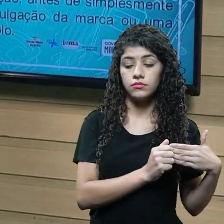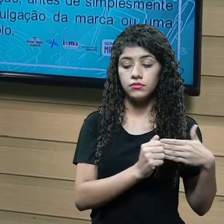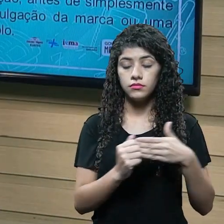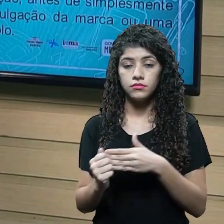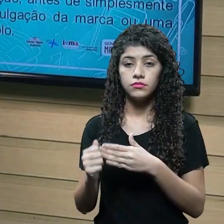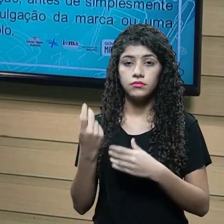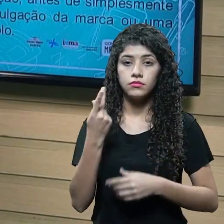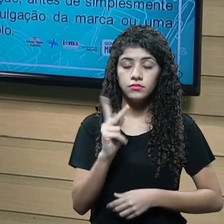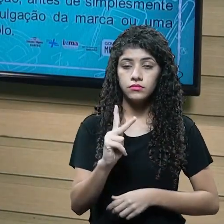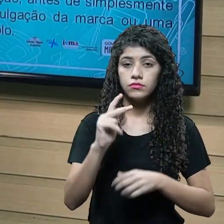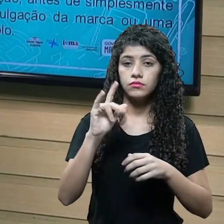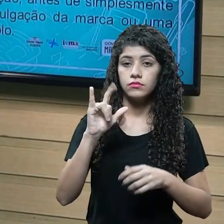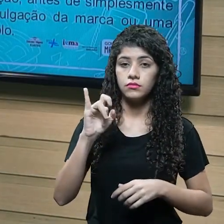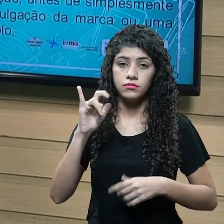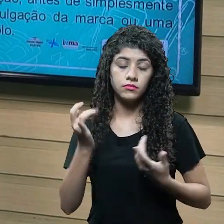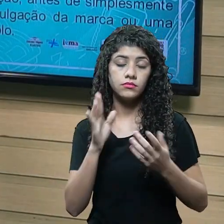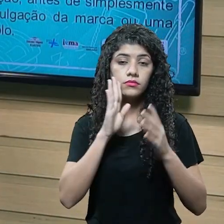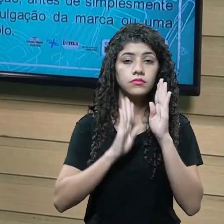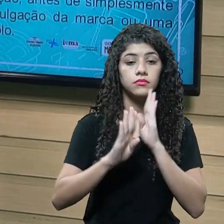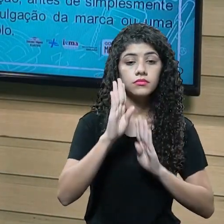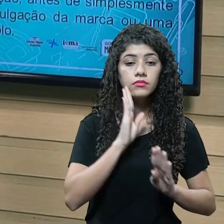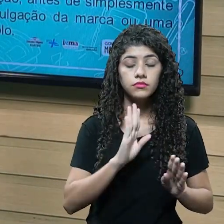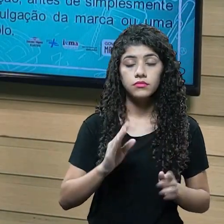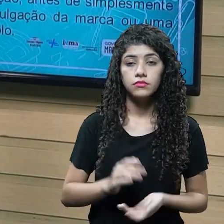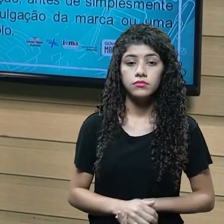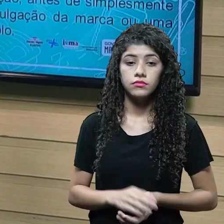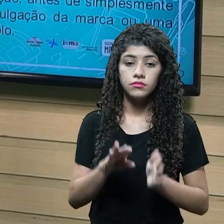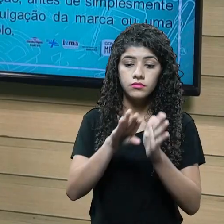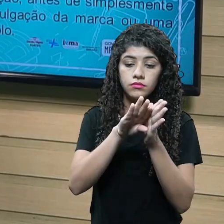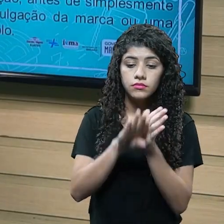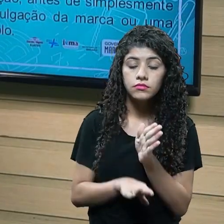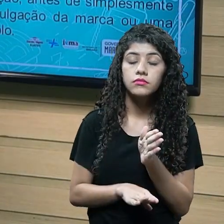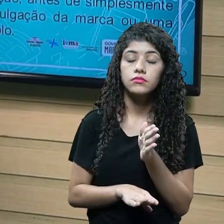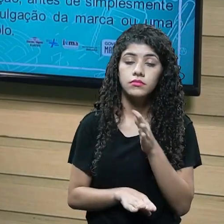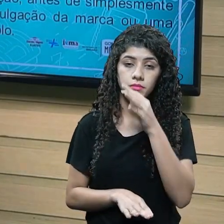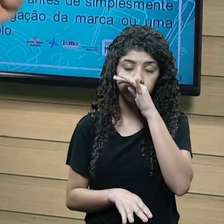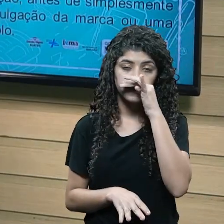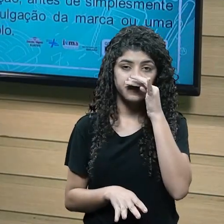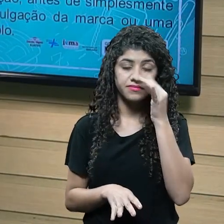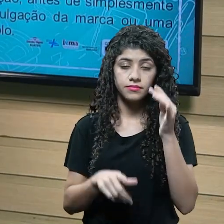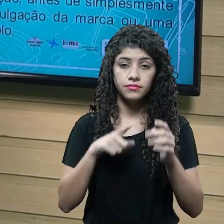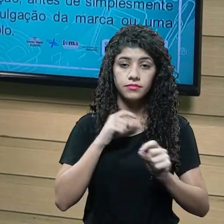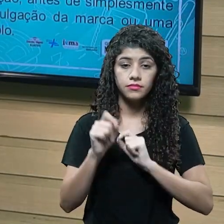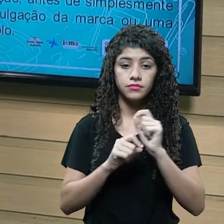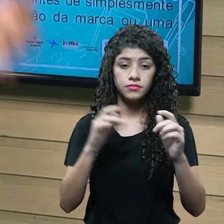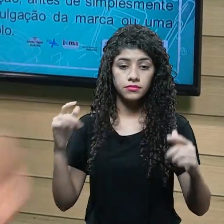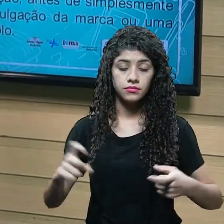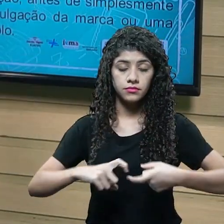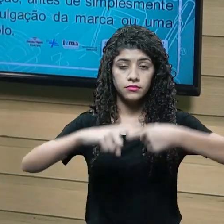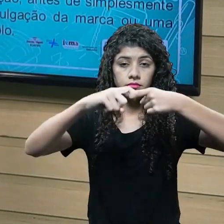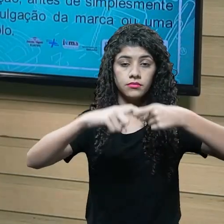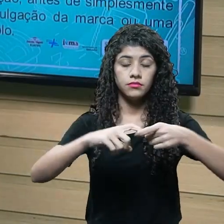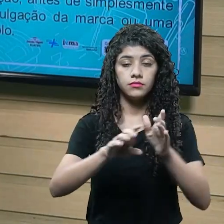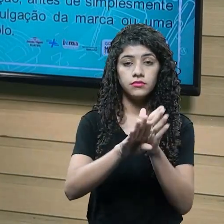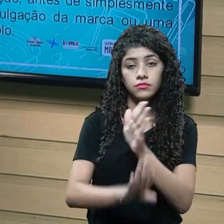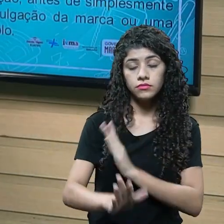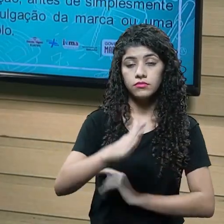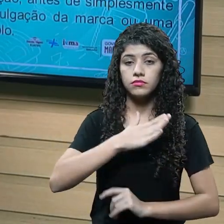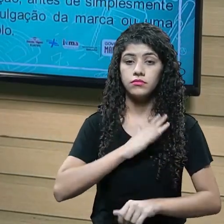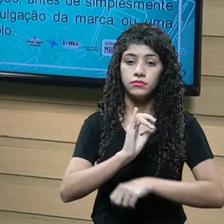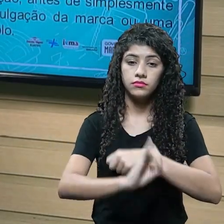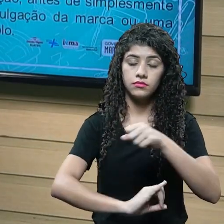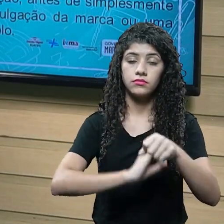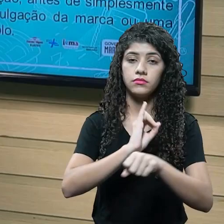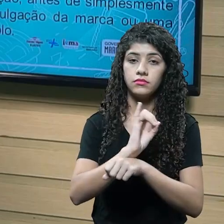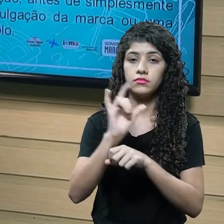momento que eu coloco cupom de desconto para quem está no meu site, cadastrado no meu site, a partir do momento que eu coloco links de descontos na minha rede social, eu sinto que o quê?